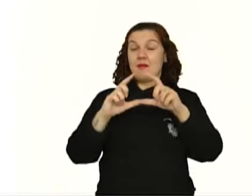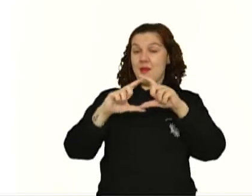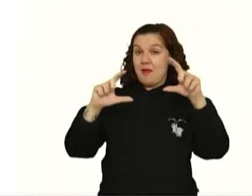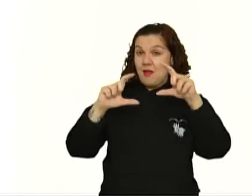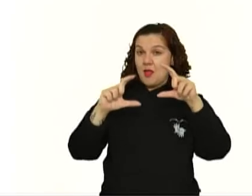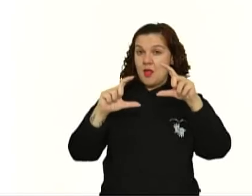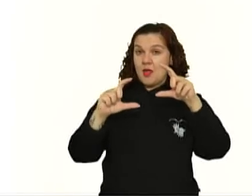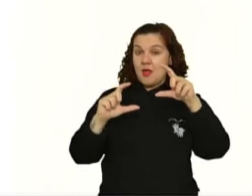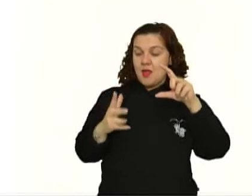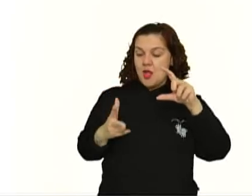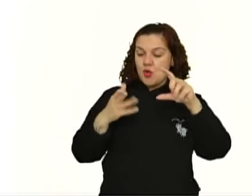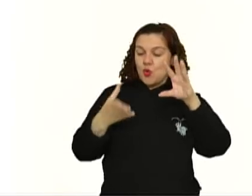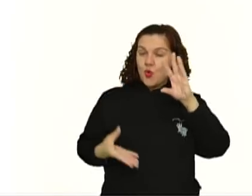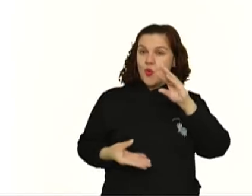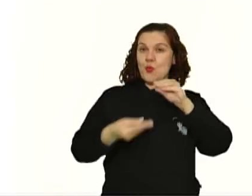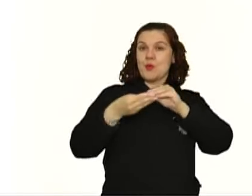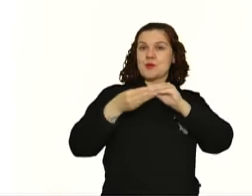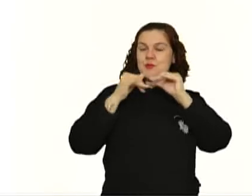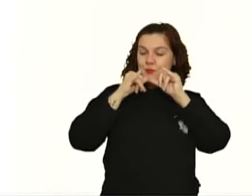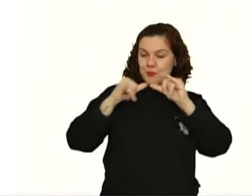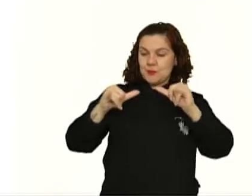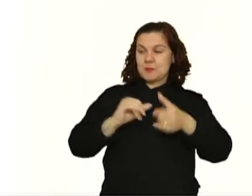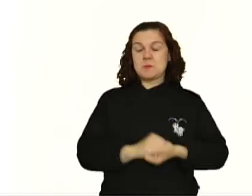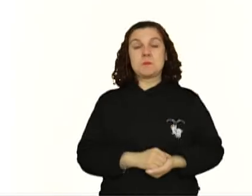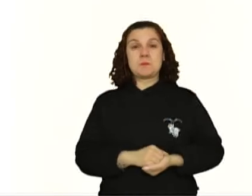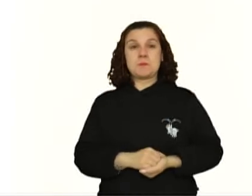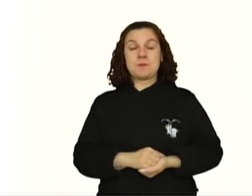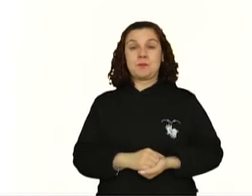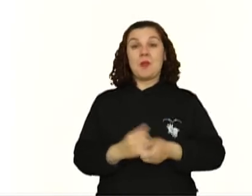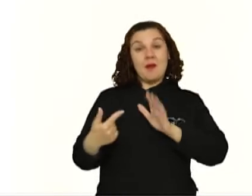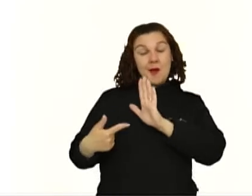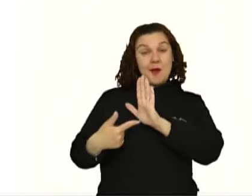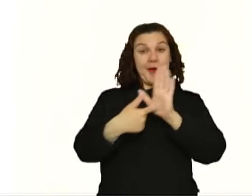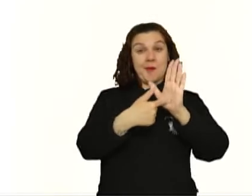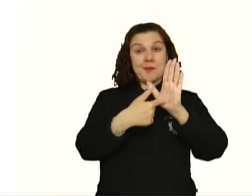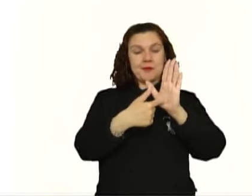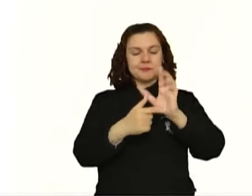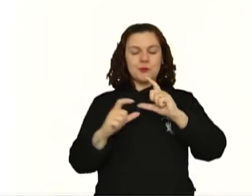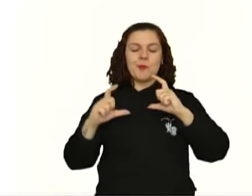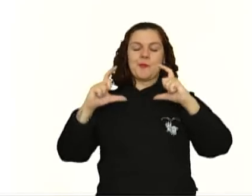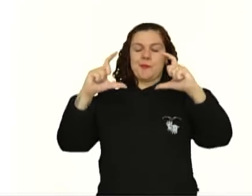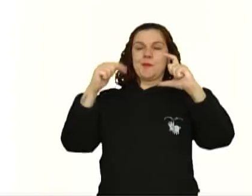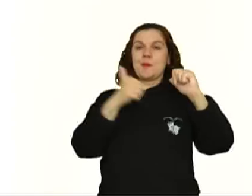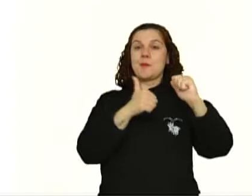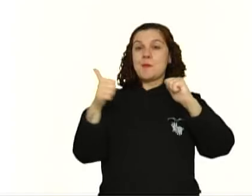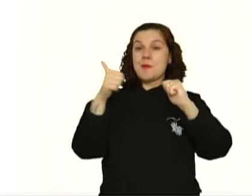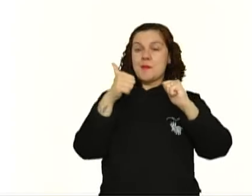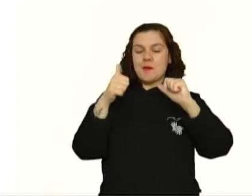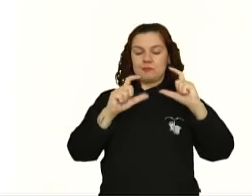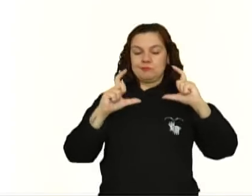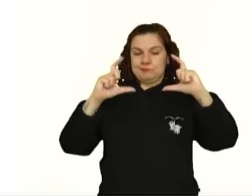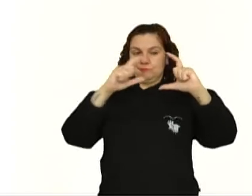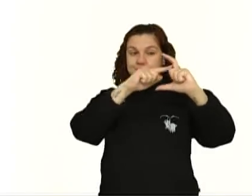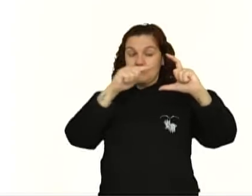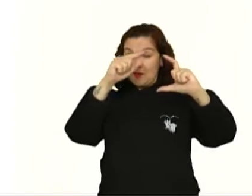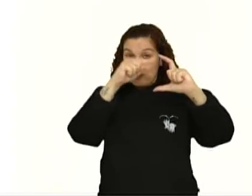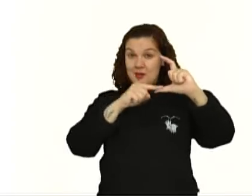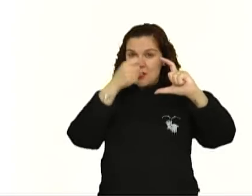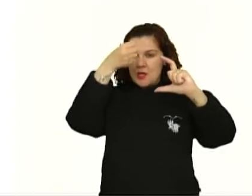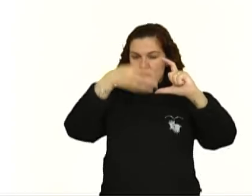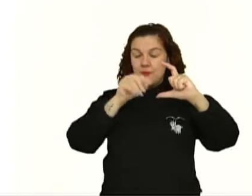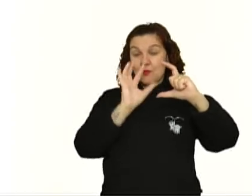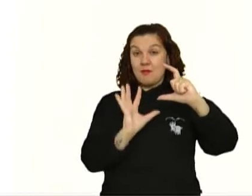Lá, é como um resumo da notícia, apresentado geralmente no primeiro parágrafo, que informa qual